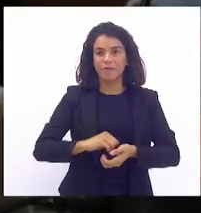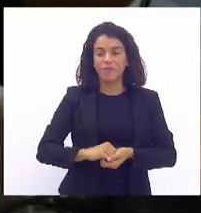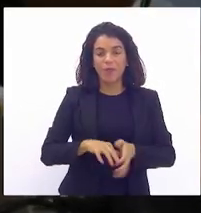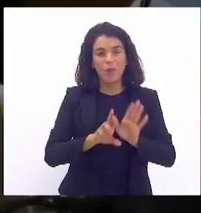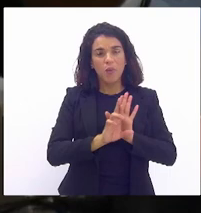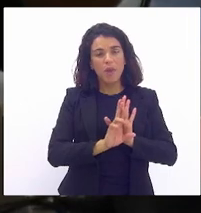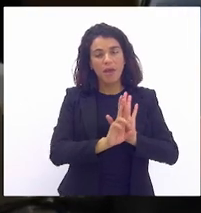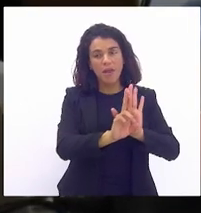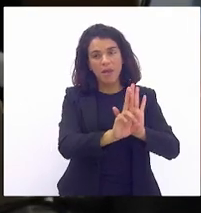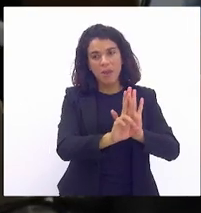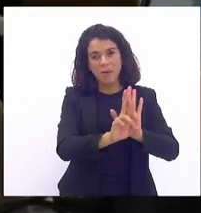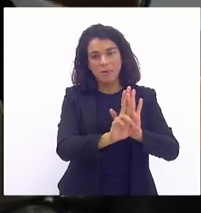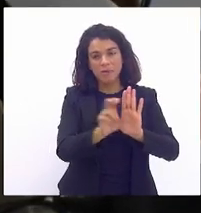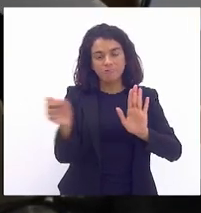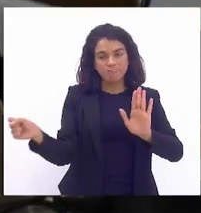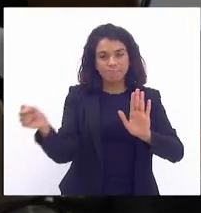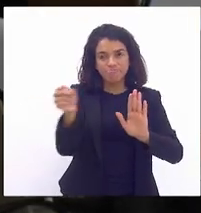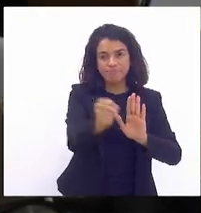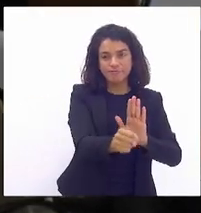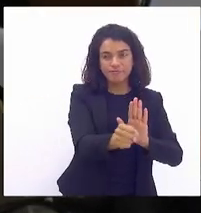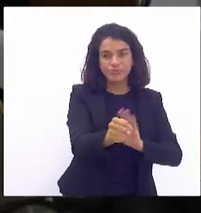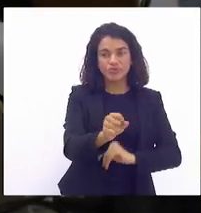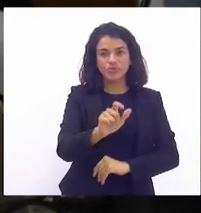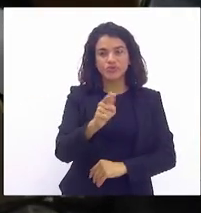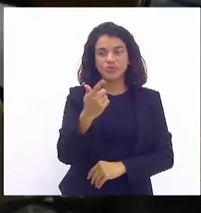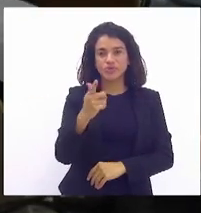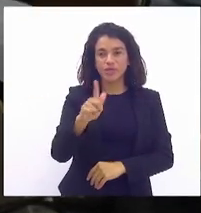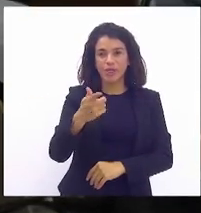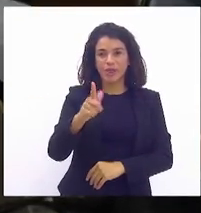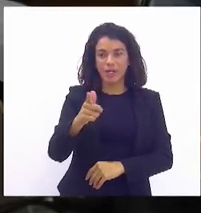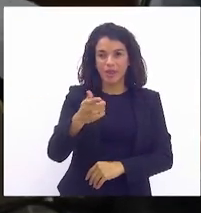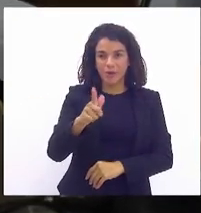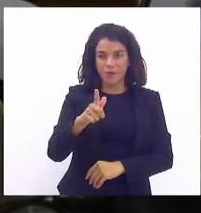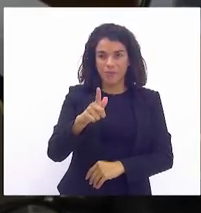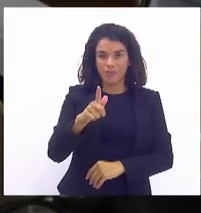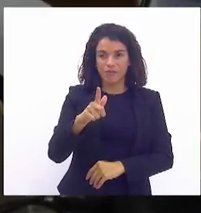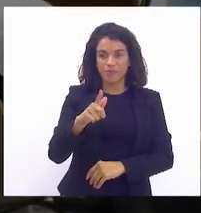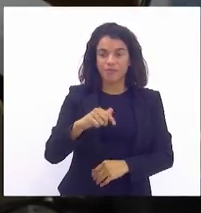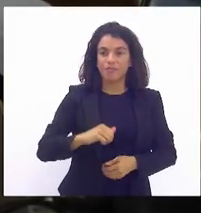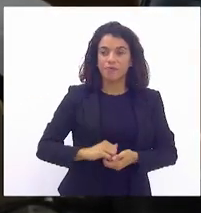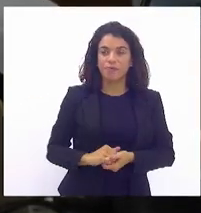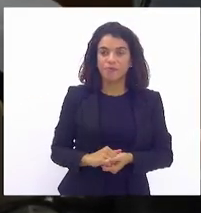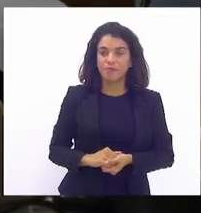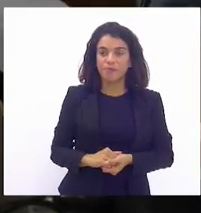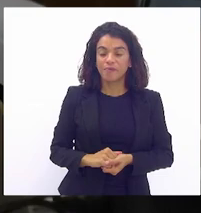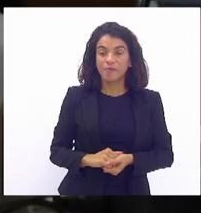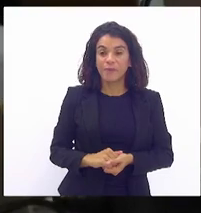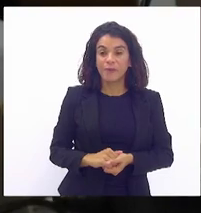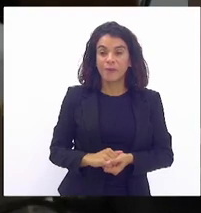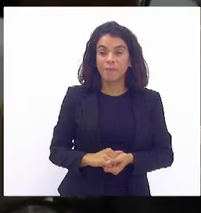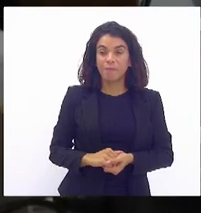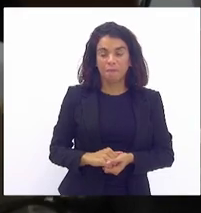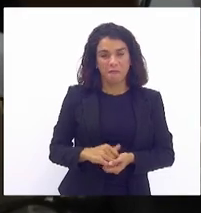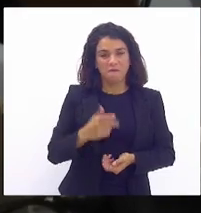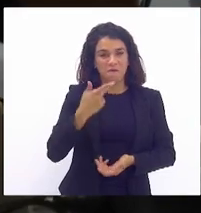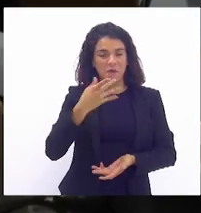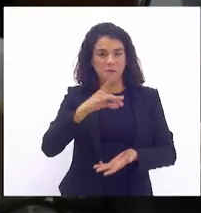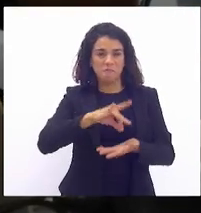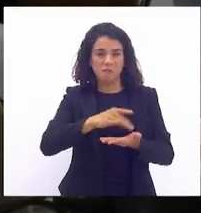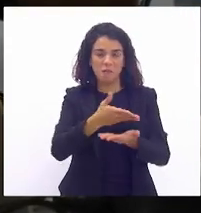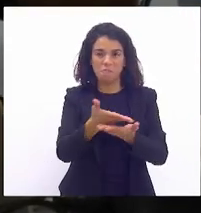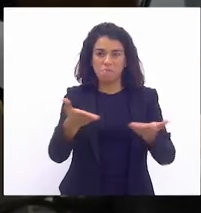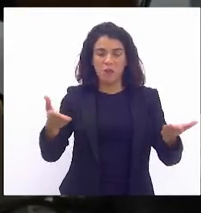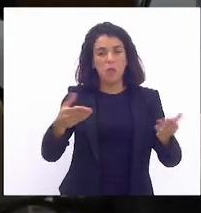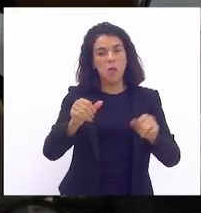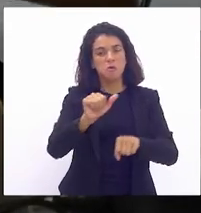representante, a figura de um gerente do setor ambiental. Com toda a franqueza, esperava aqui